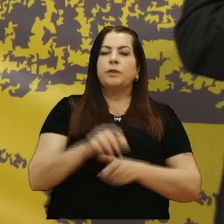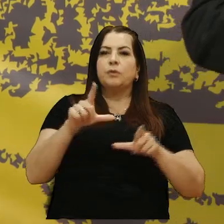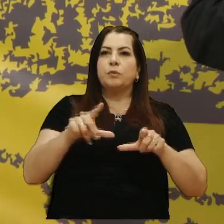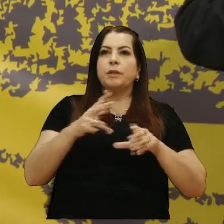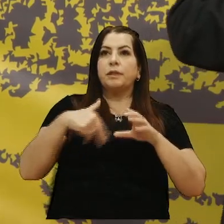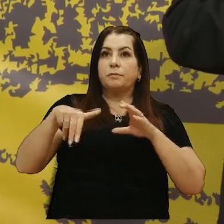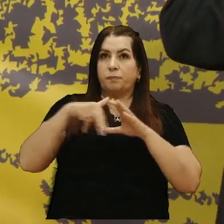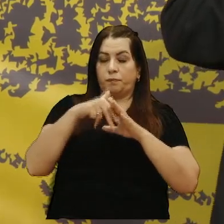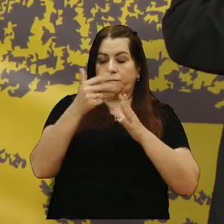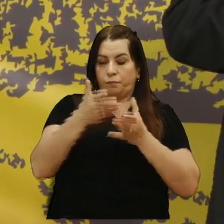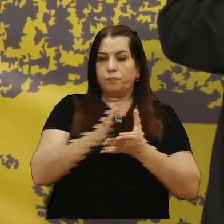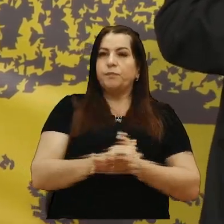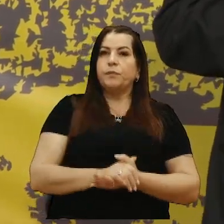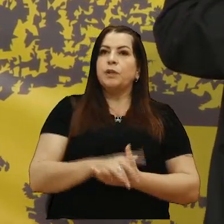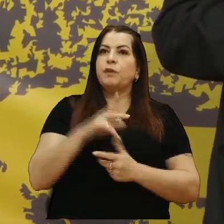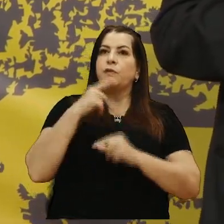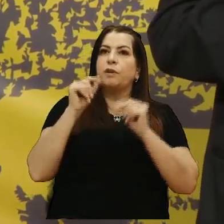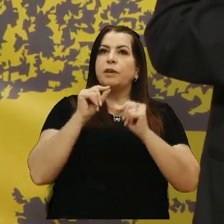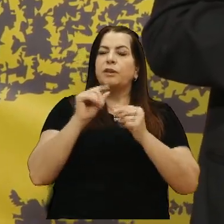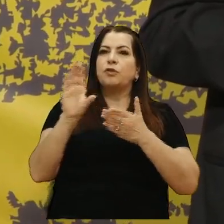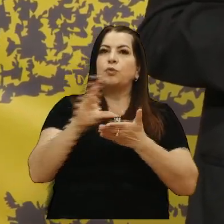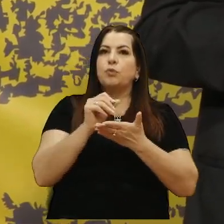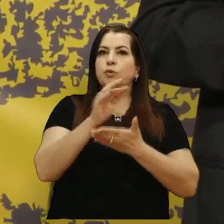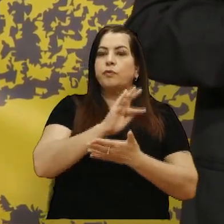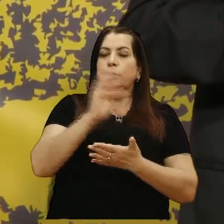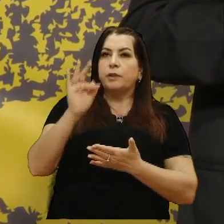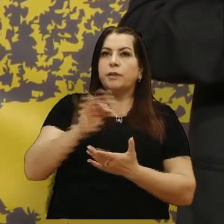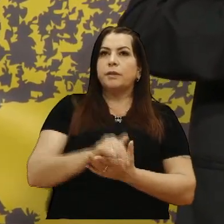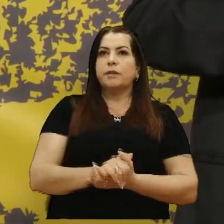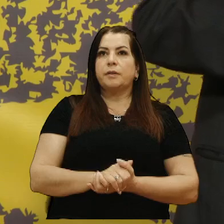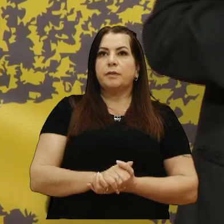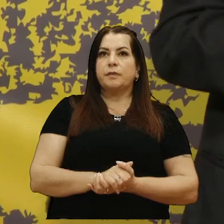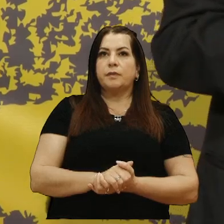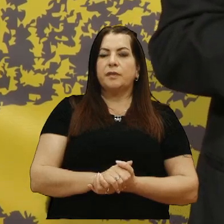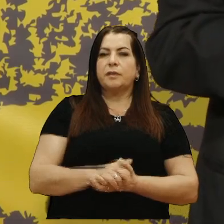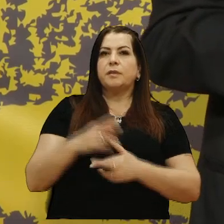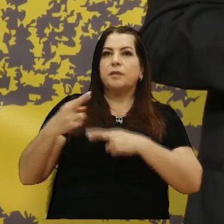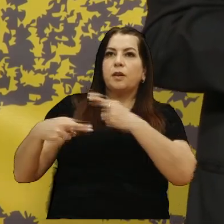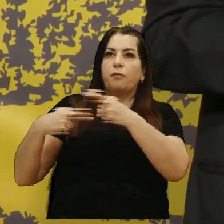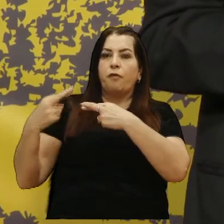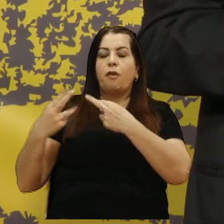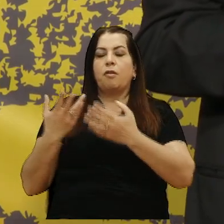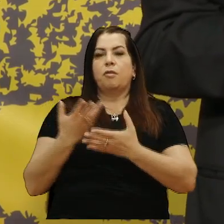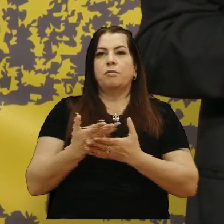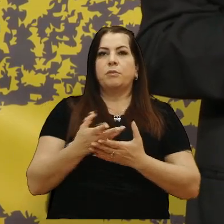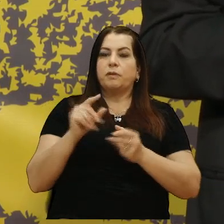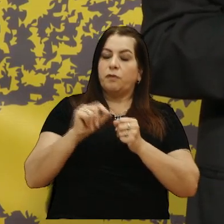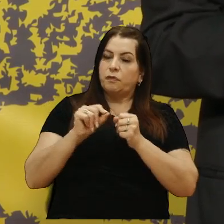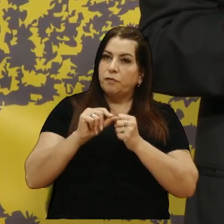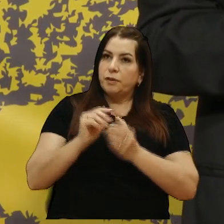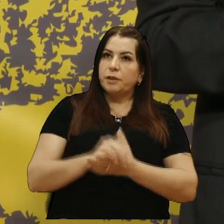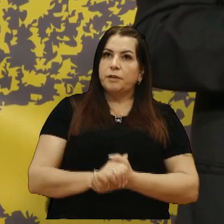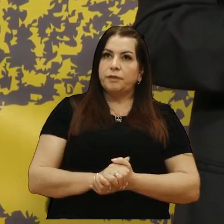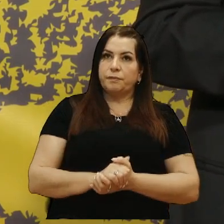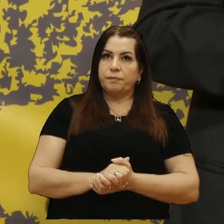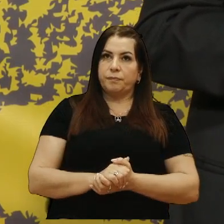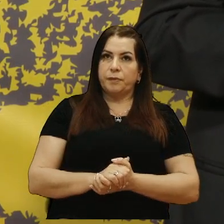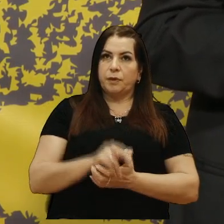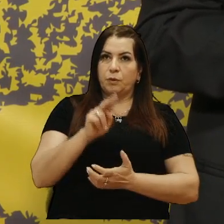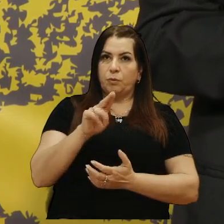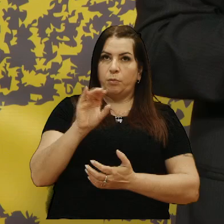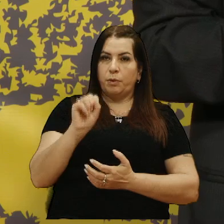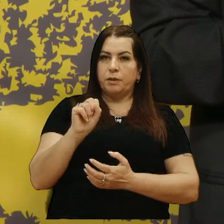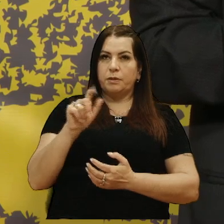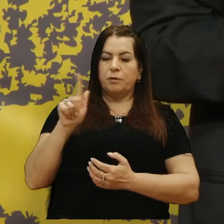Grande Expediente, falando de recursos federais, né, das reformas que foram feitas na UBS